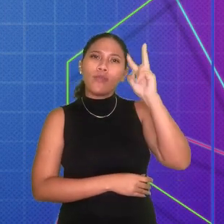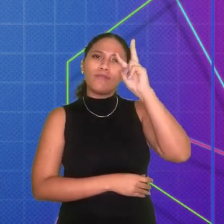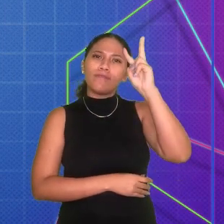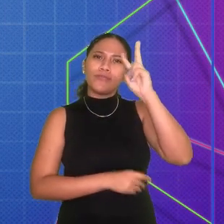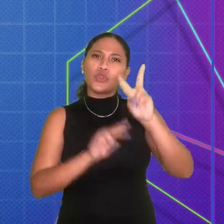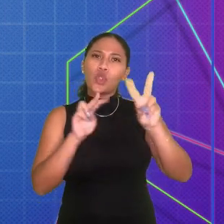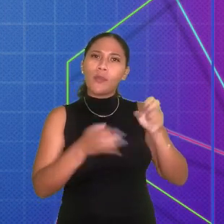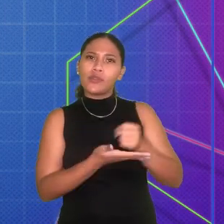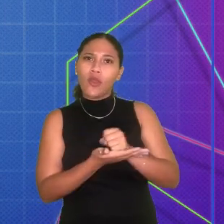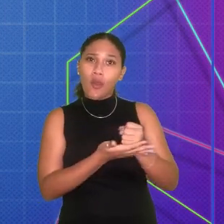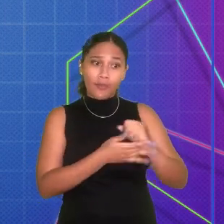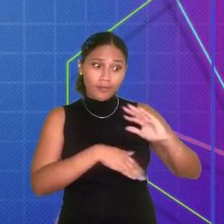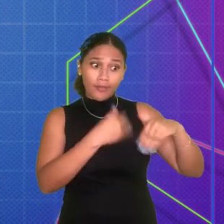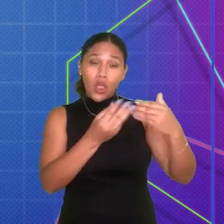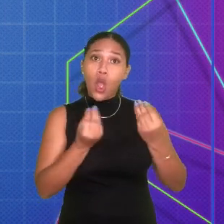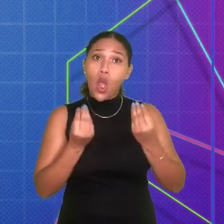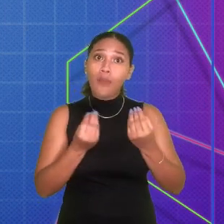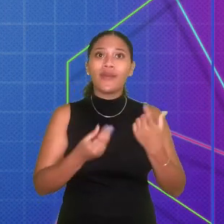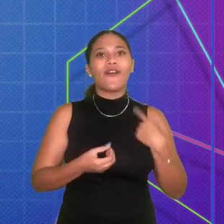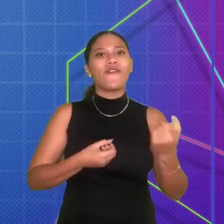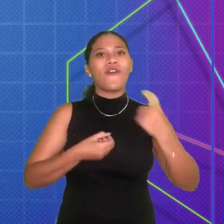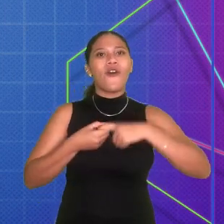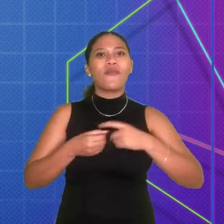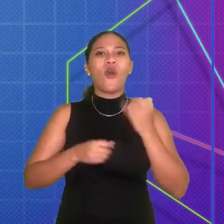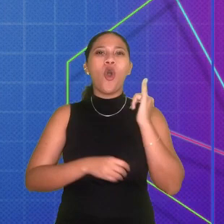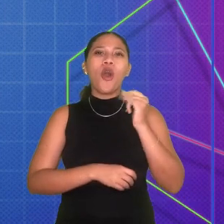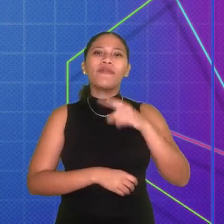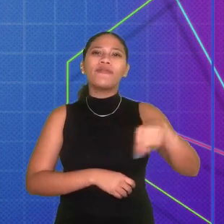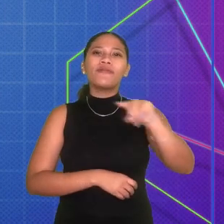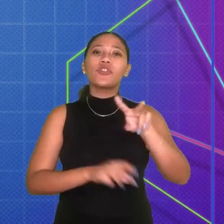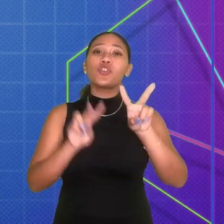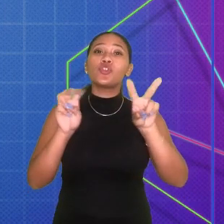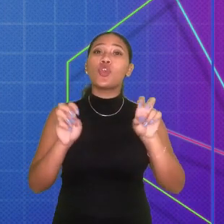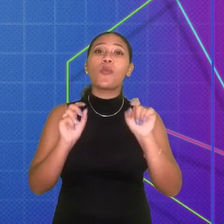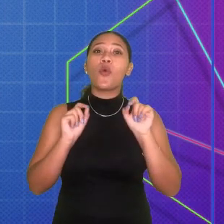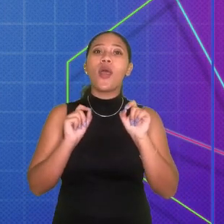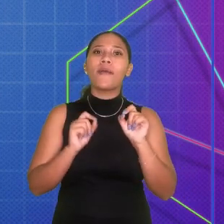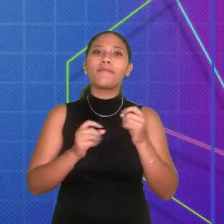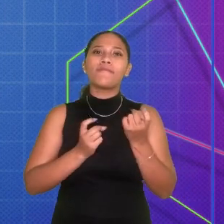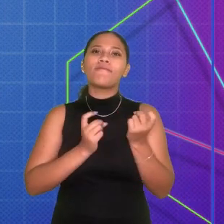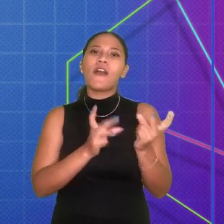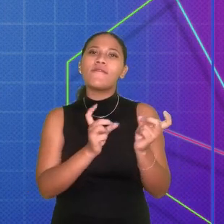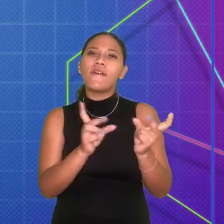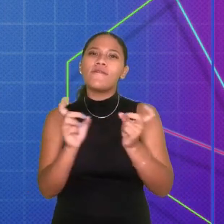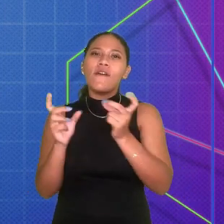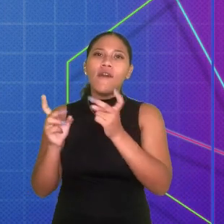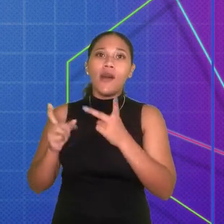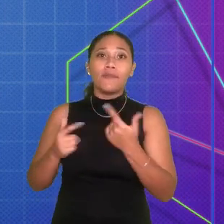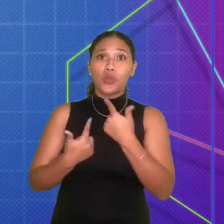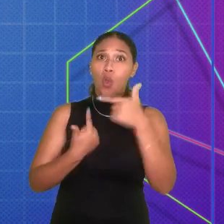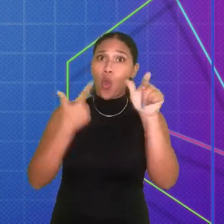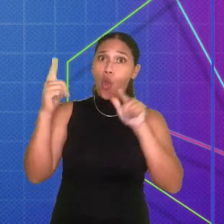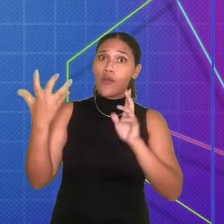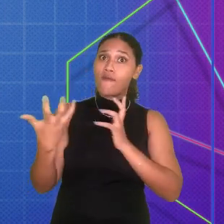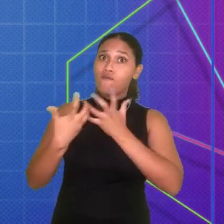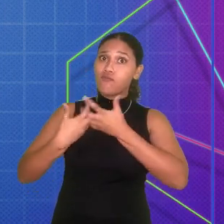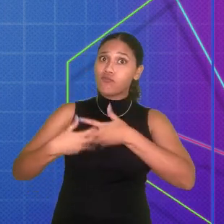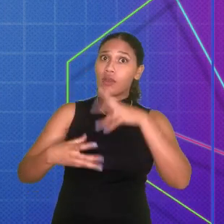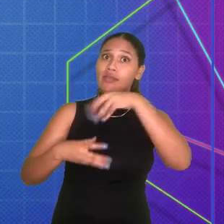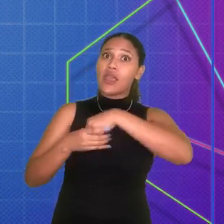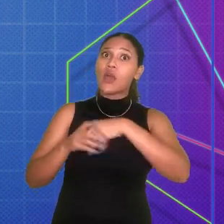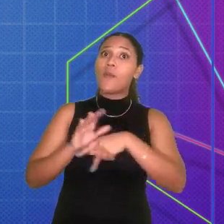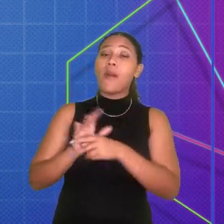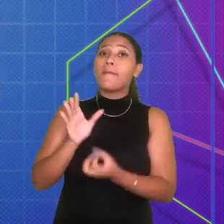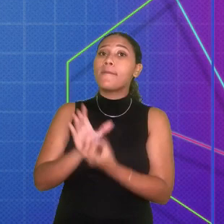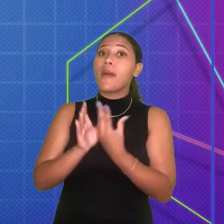desenvolvimento, agora eu estou de volta para contar para vocês um pouco sobre o aspecto do mercado, as outras funções dentro da criação de um